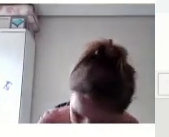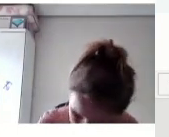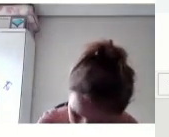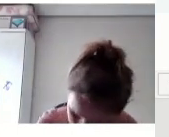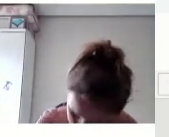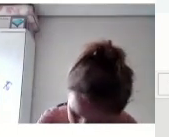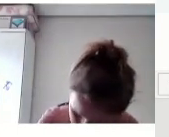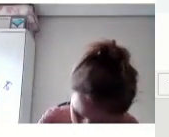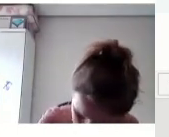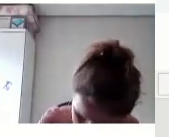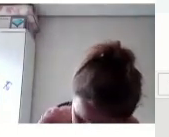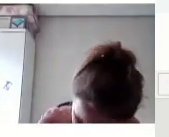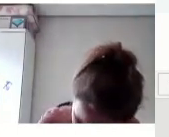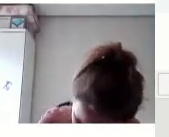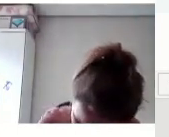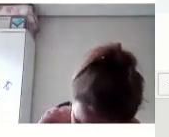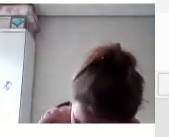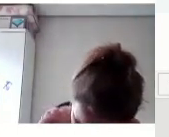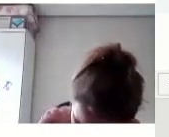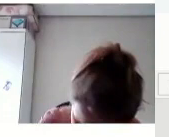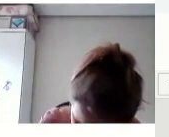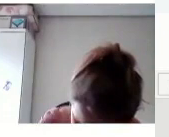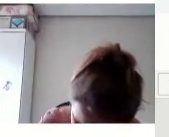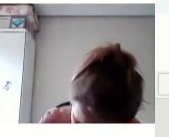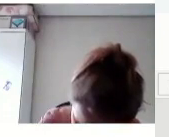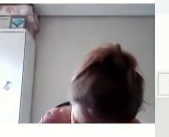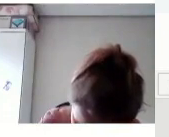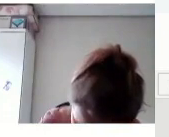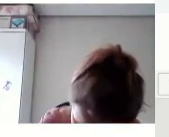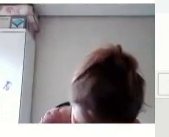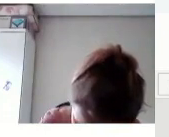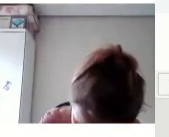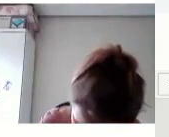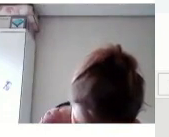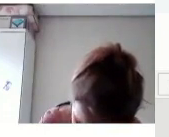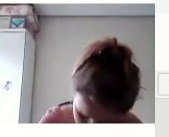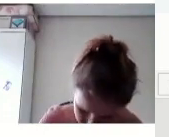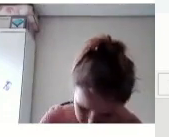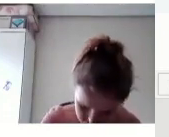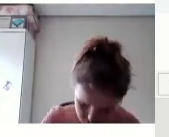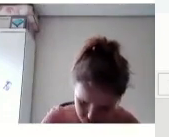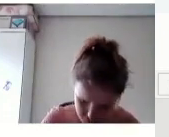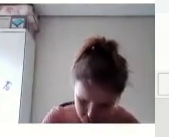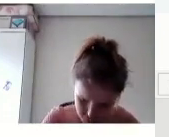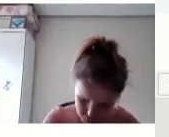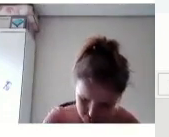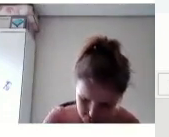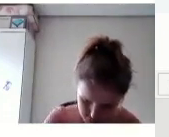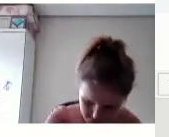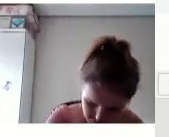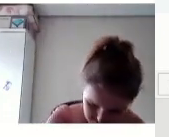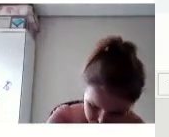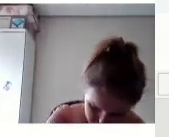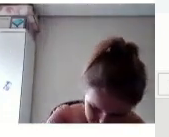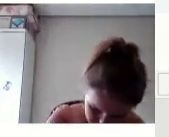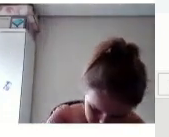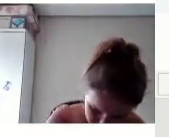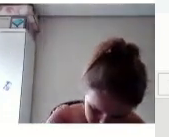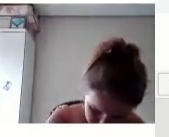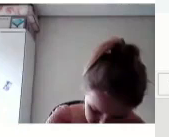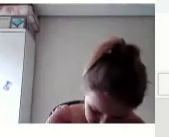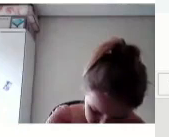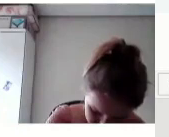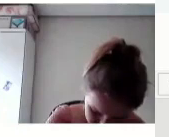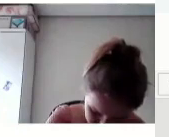densidade lagrangiana, ou do lagrangiano do campo, né? Clássico, construir o formalismo hamiltoniano, tá? Para os